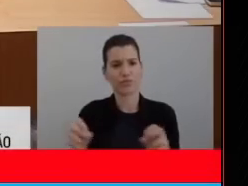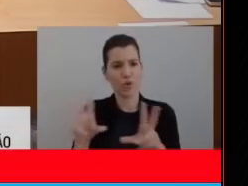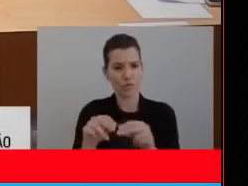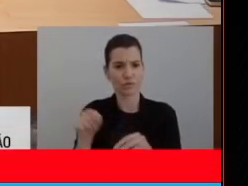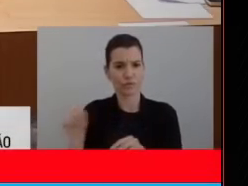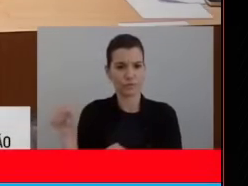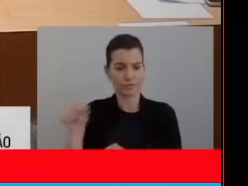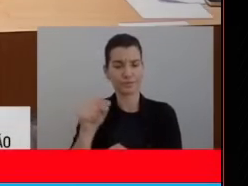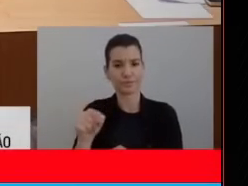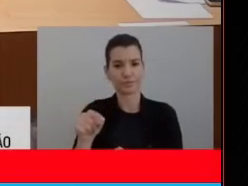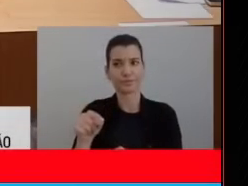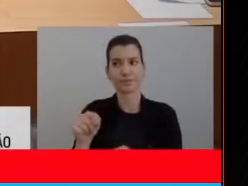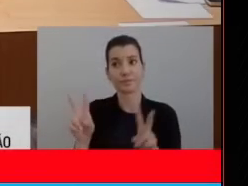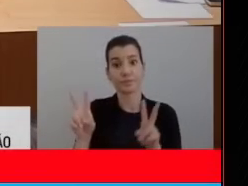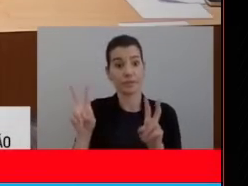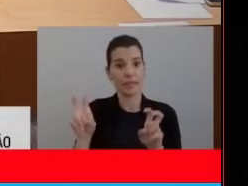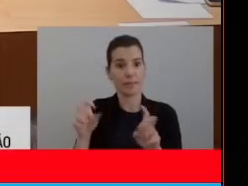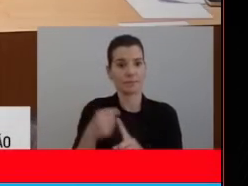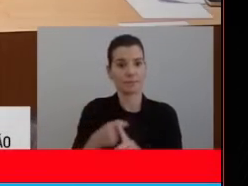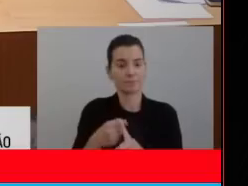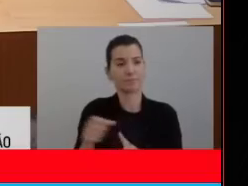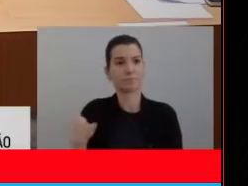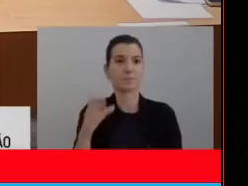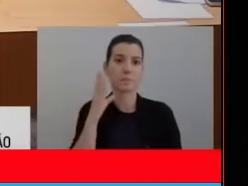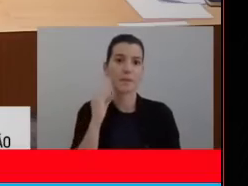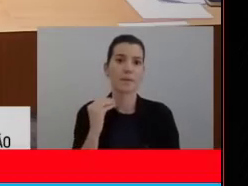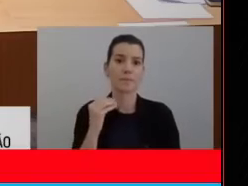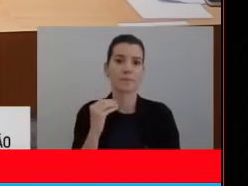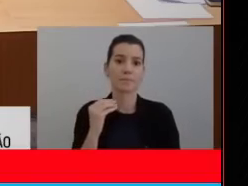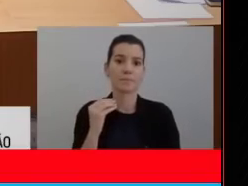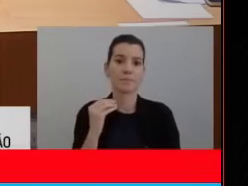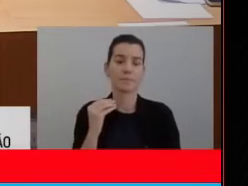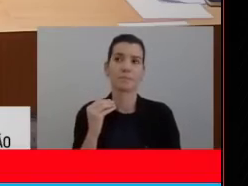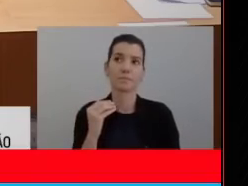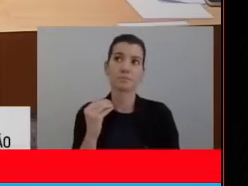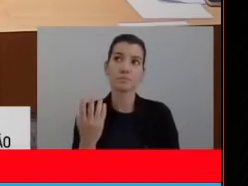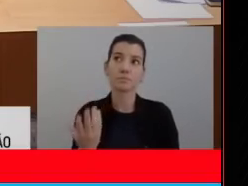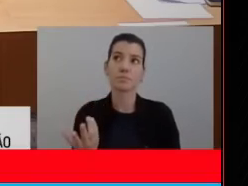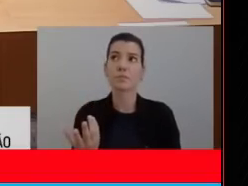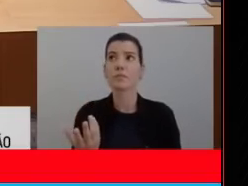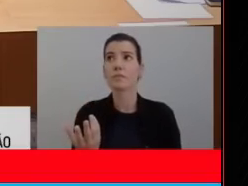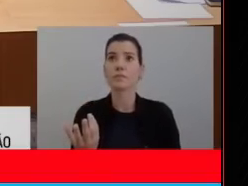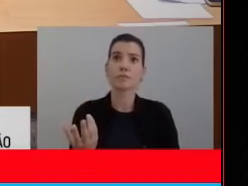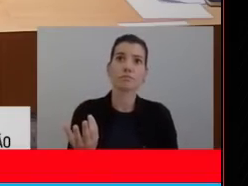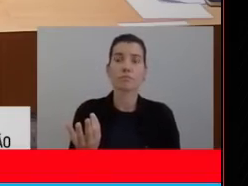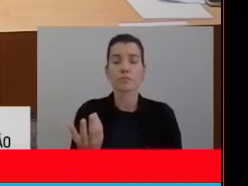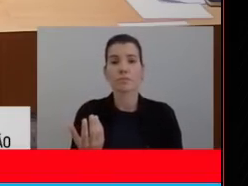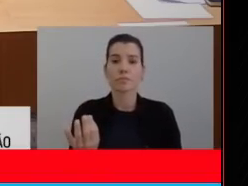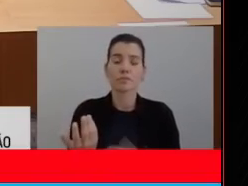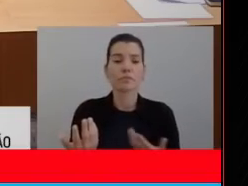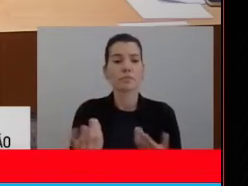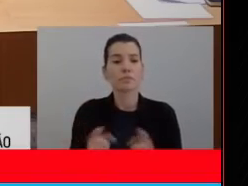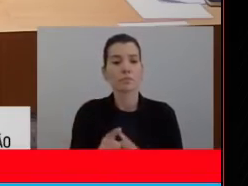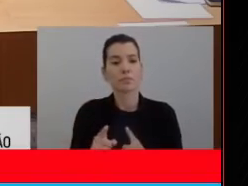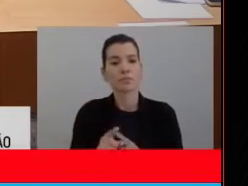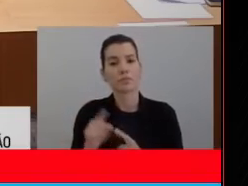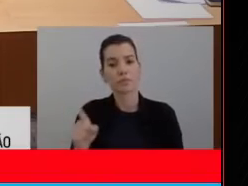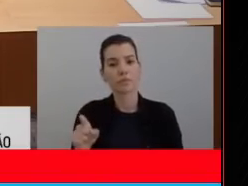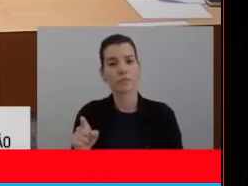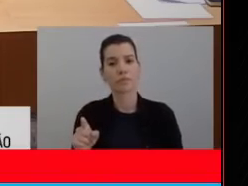que acham que têm digamos assim o dom da